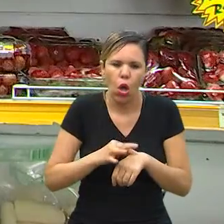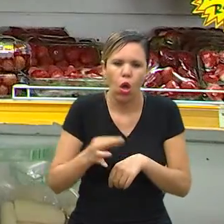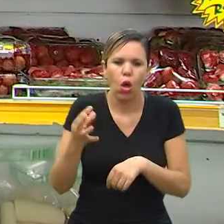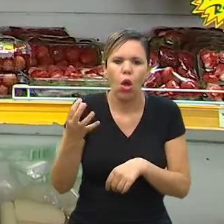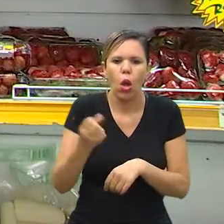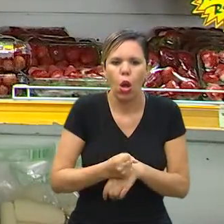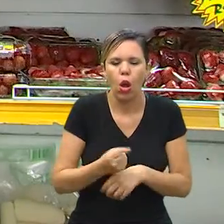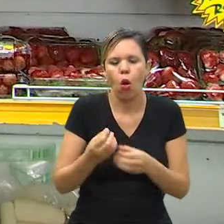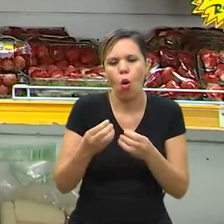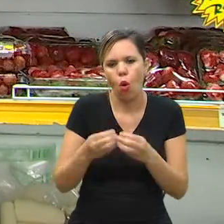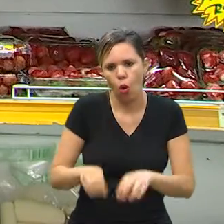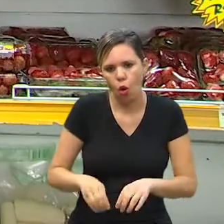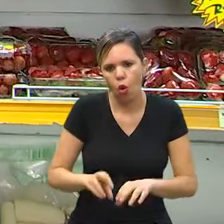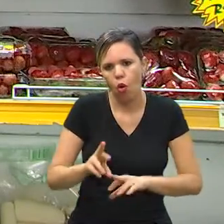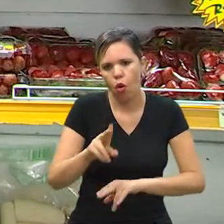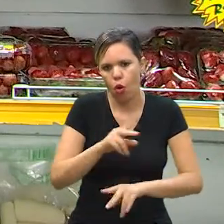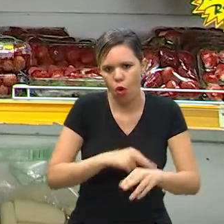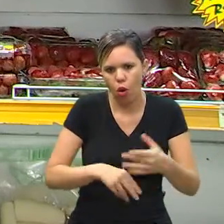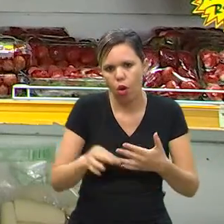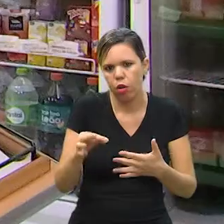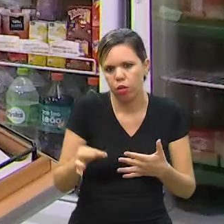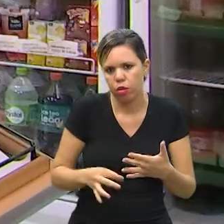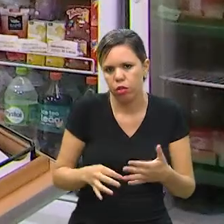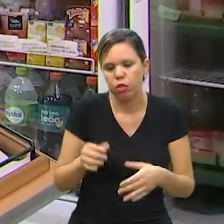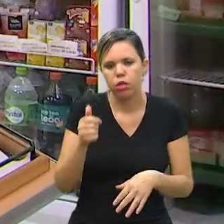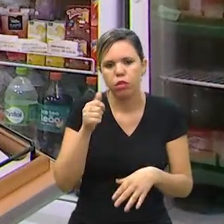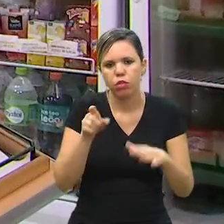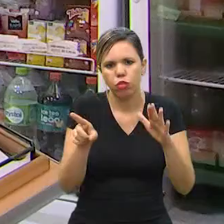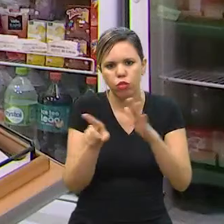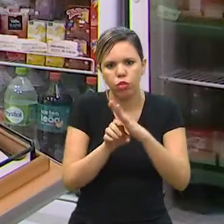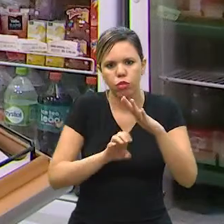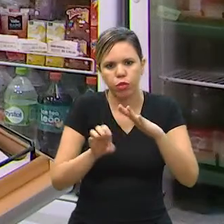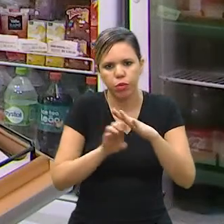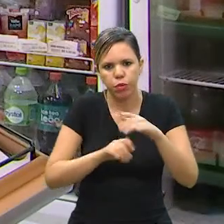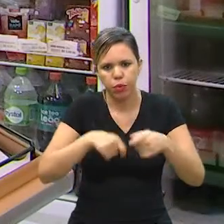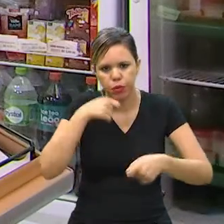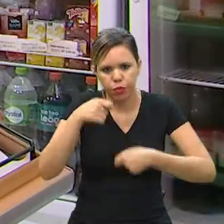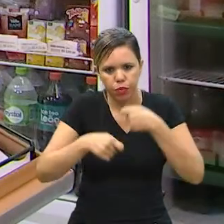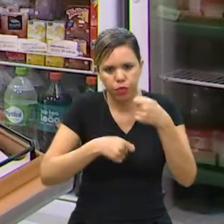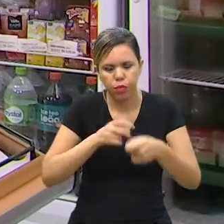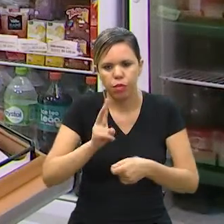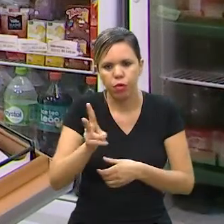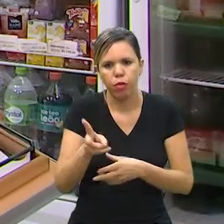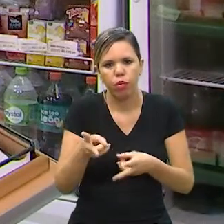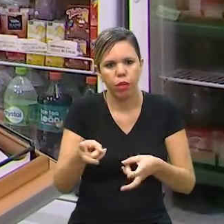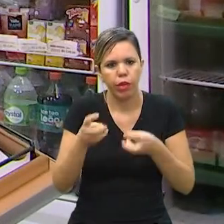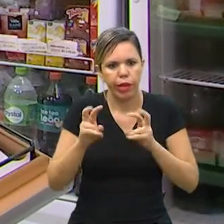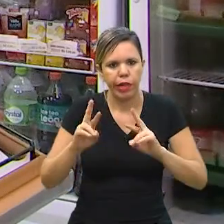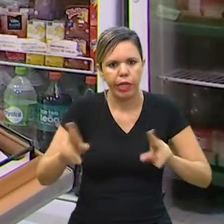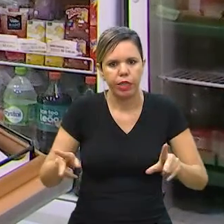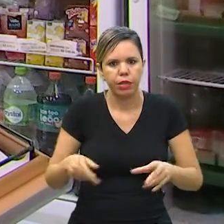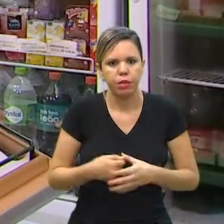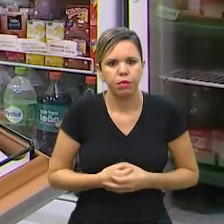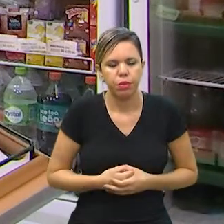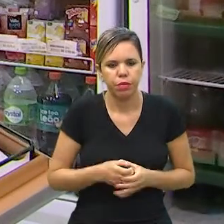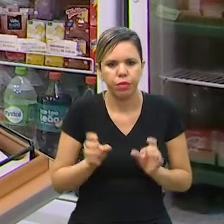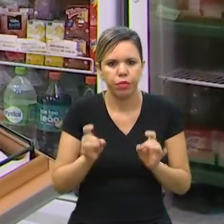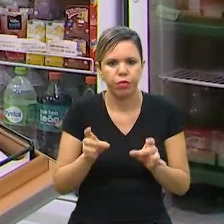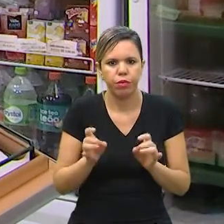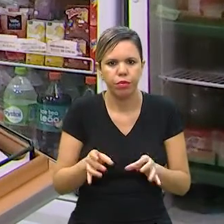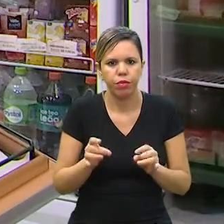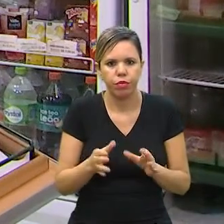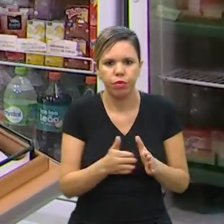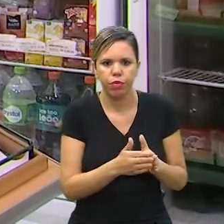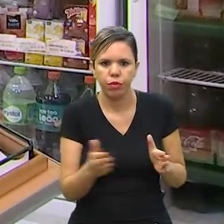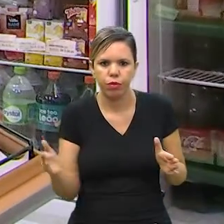carne, leite, ovos e derivados. Essa empresária do ramo da alimentação sempre nota uma diferença nas